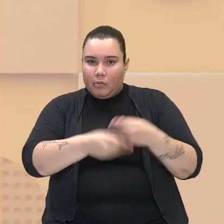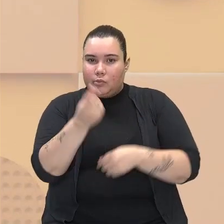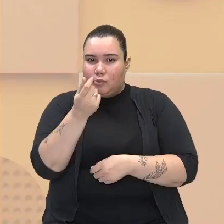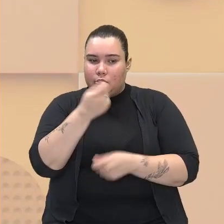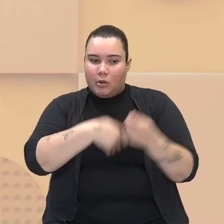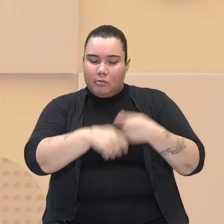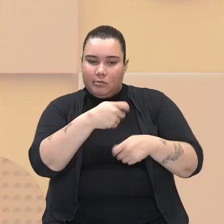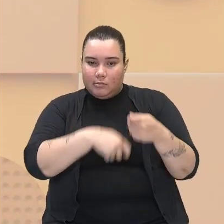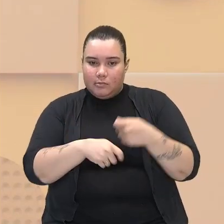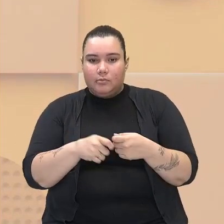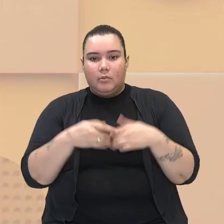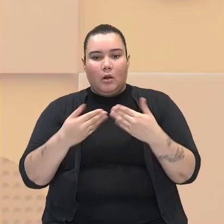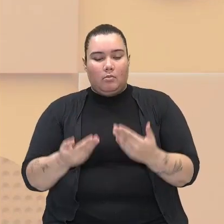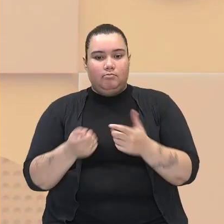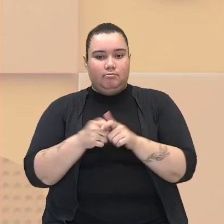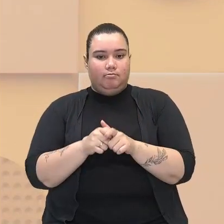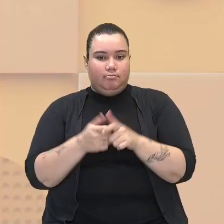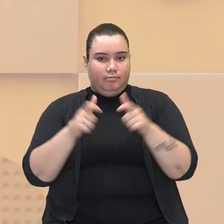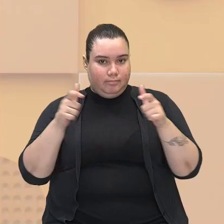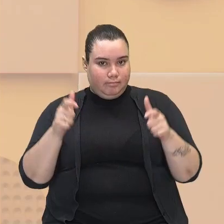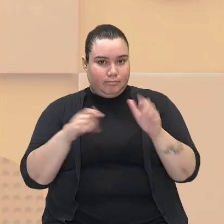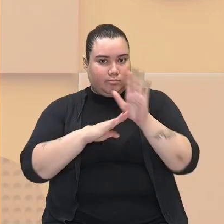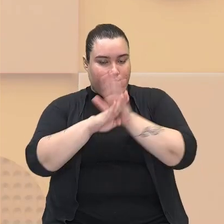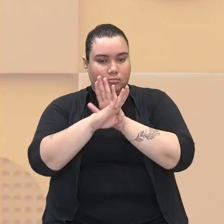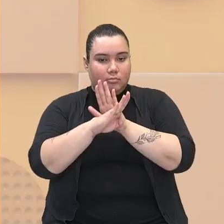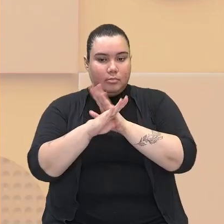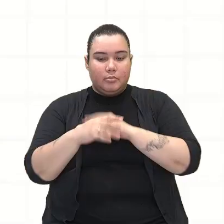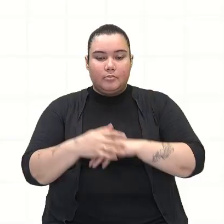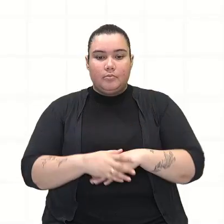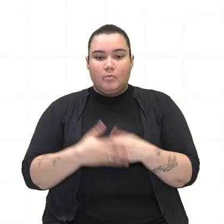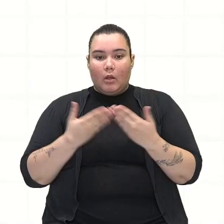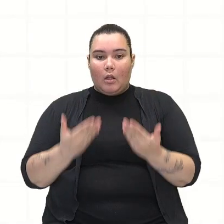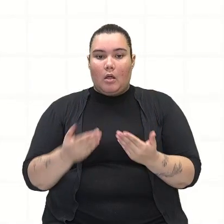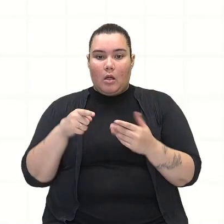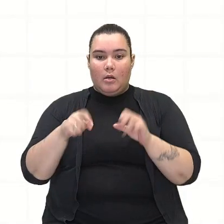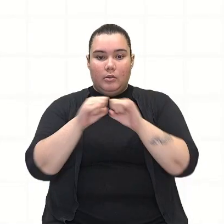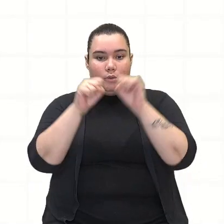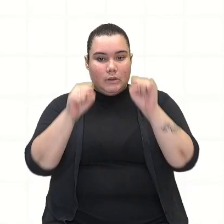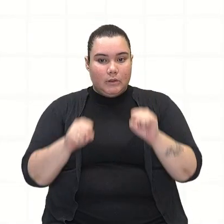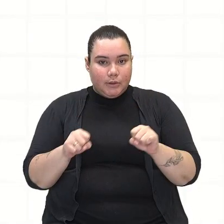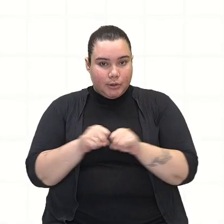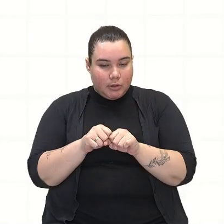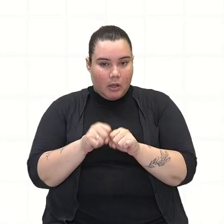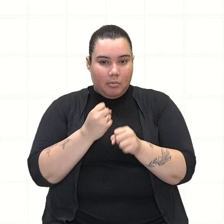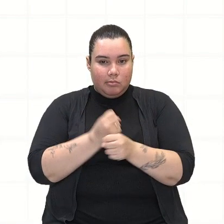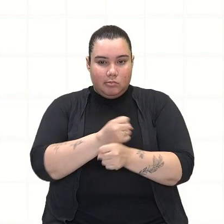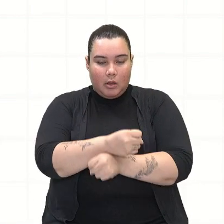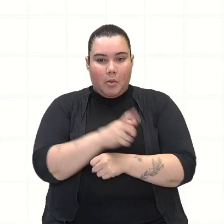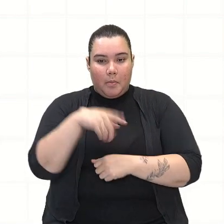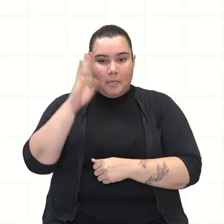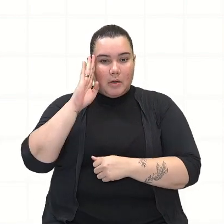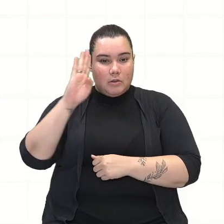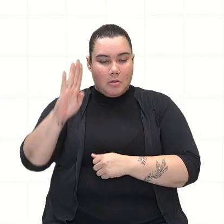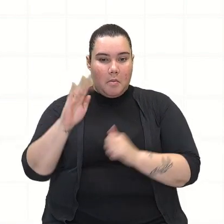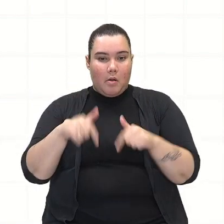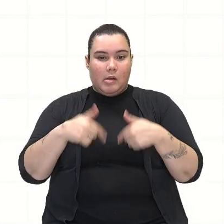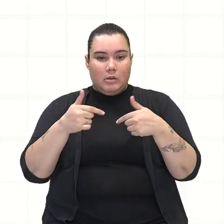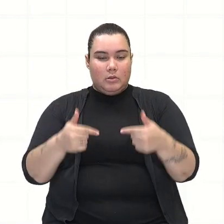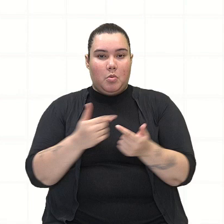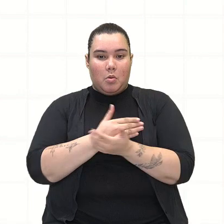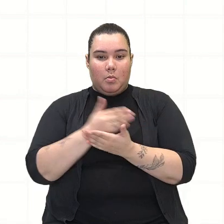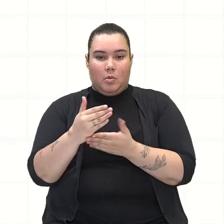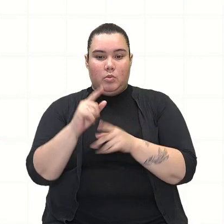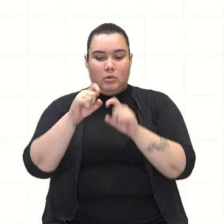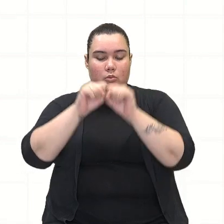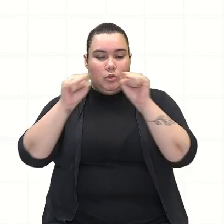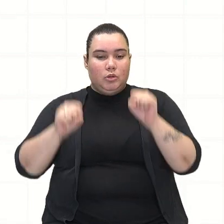Por isso a estimativa ela é bem alta. Então esse sistema escravista, ele foi o principal motor por trás do